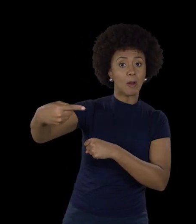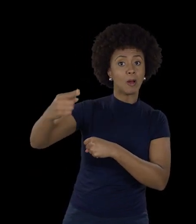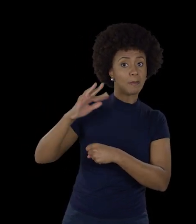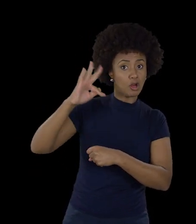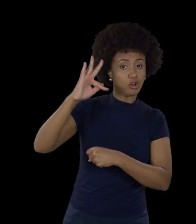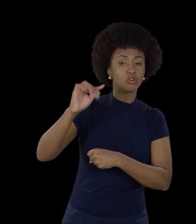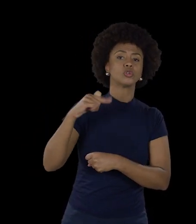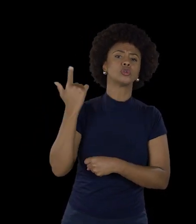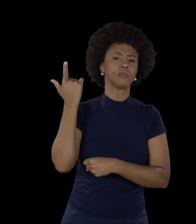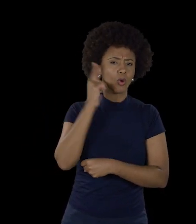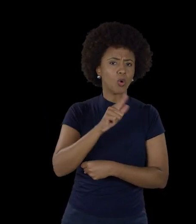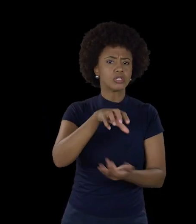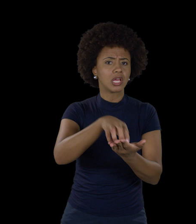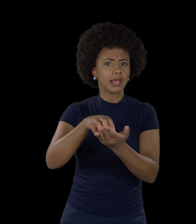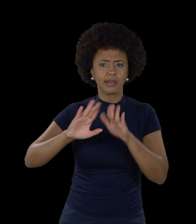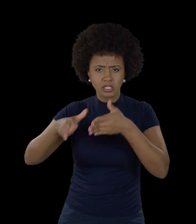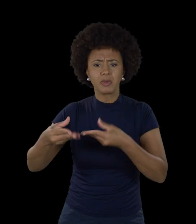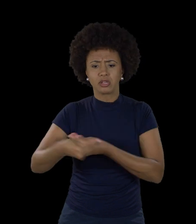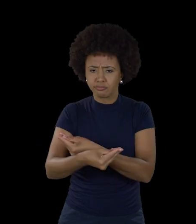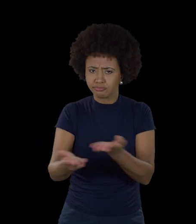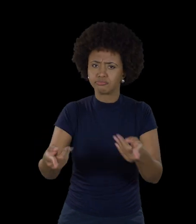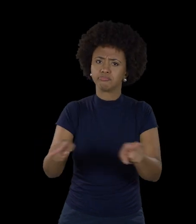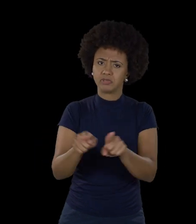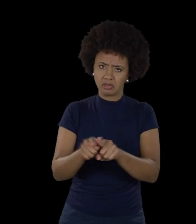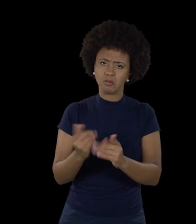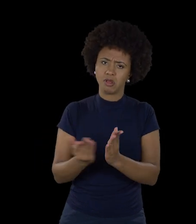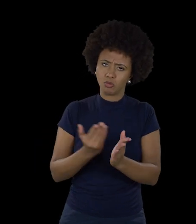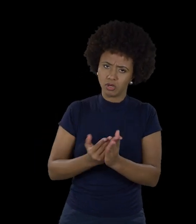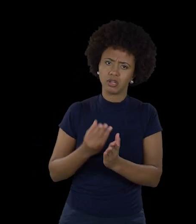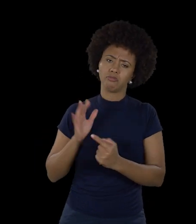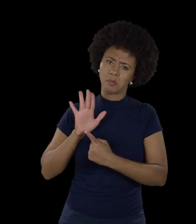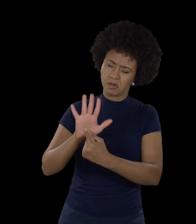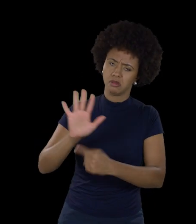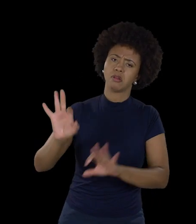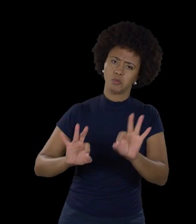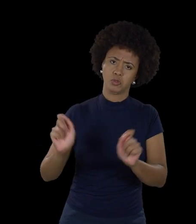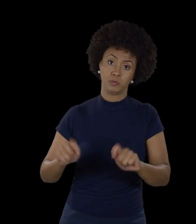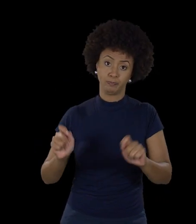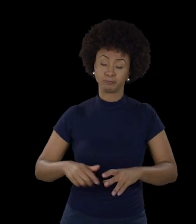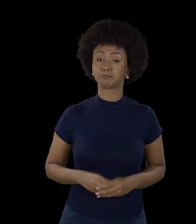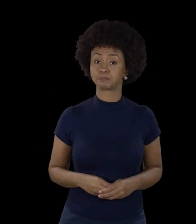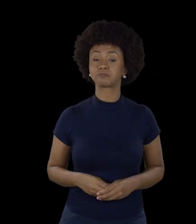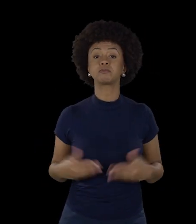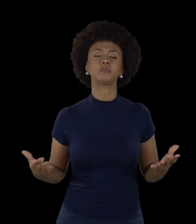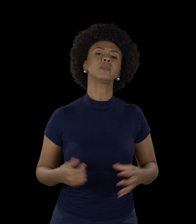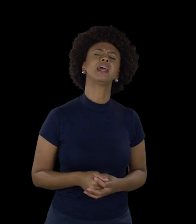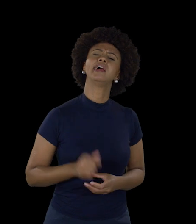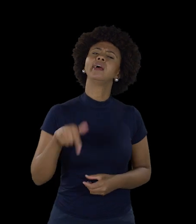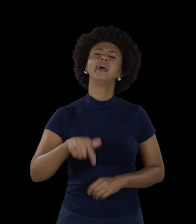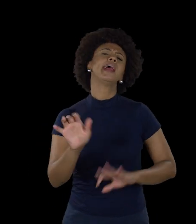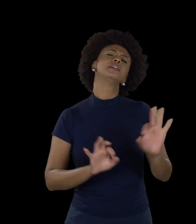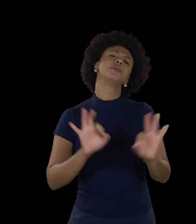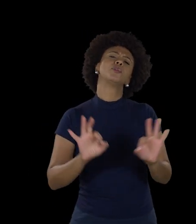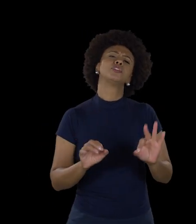alguma entidade específica, tá bom? Bom, mas o que consiste esse projeto? Quais são os produtos